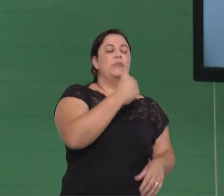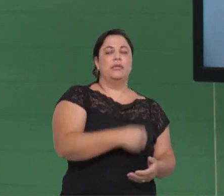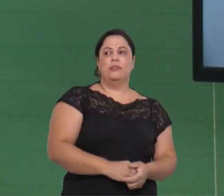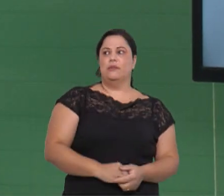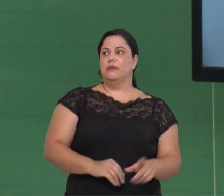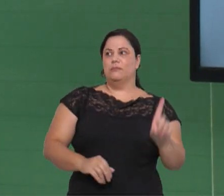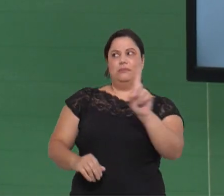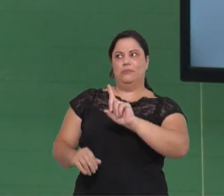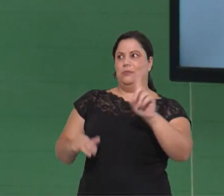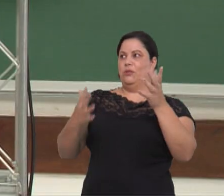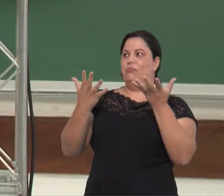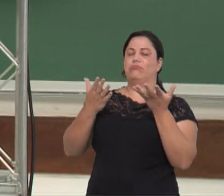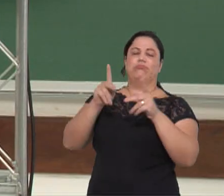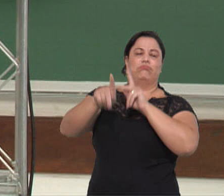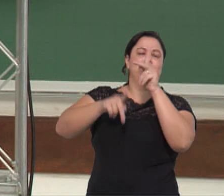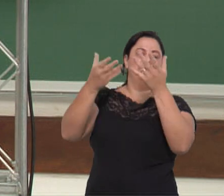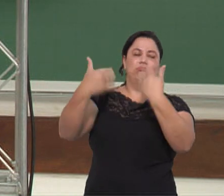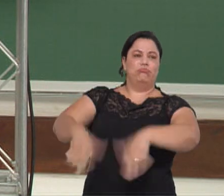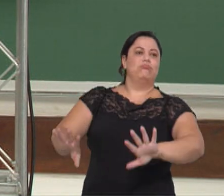que estava em jogo.